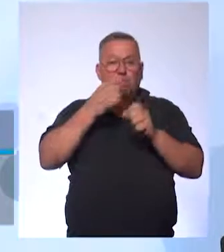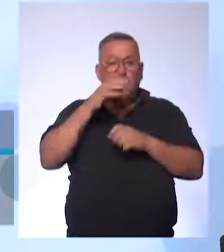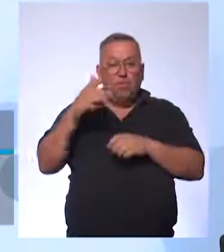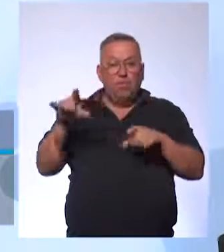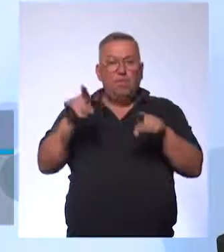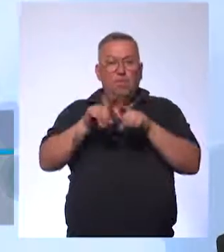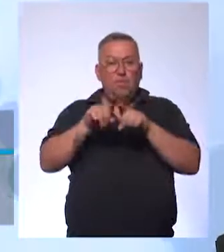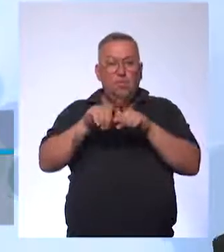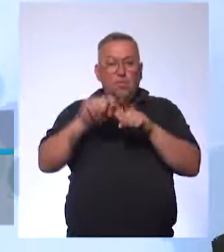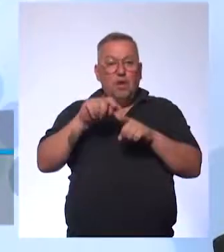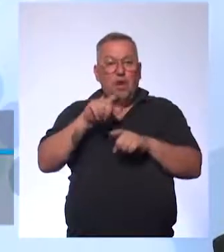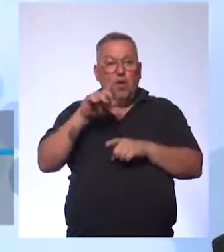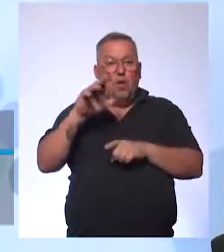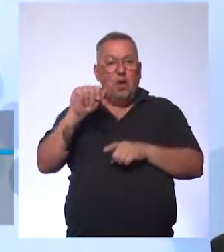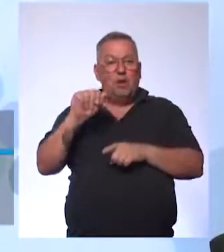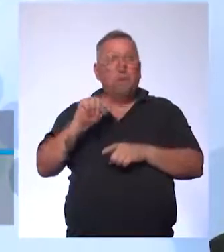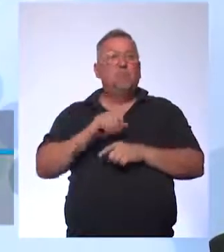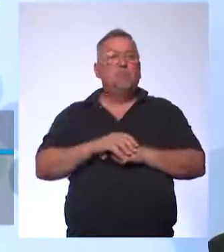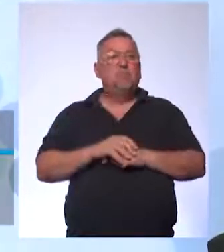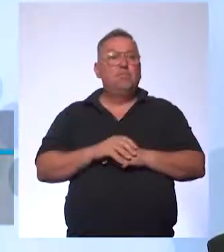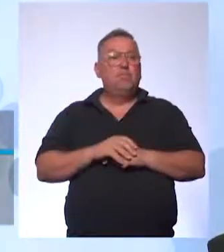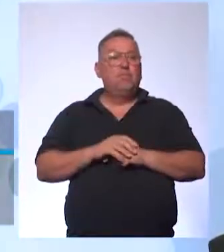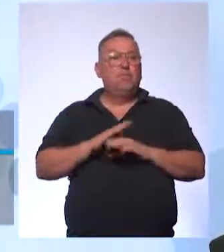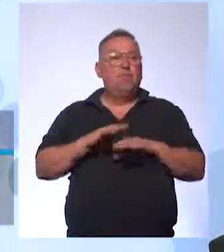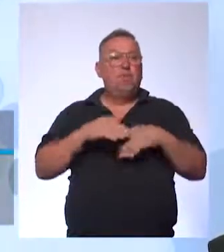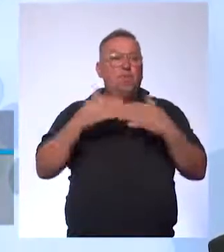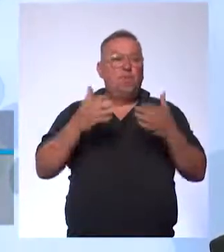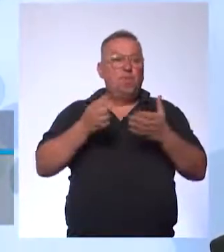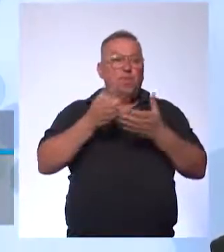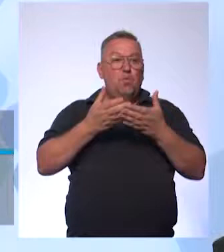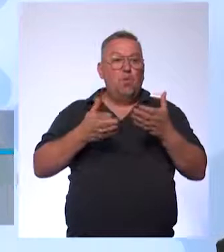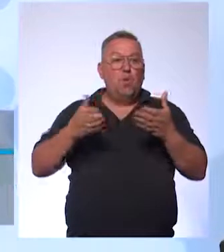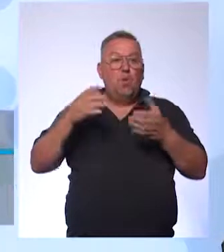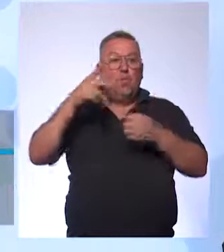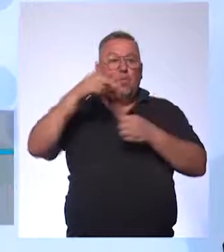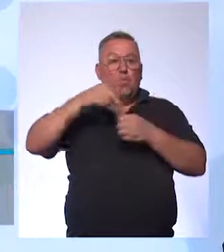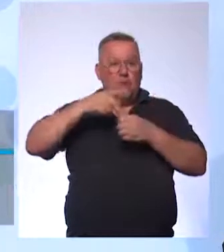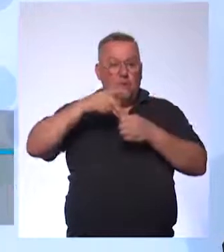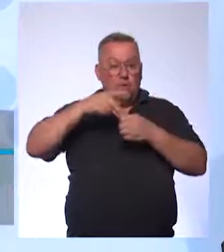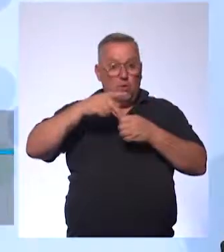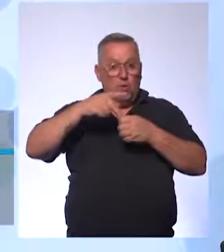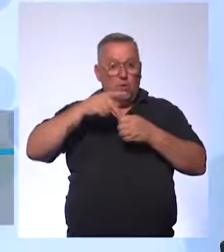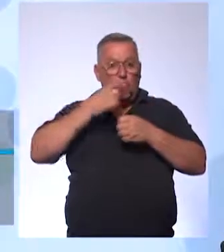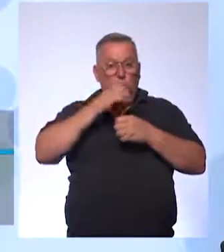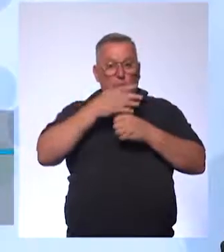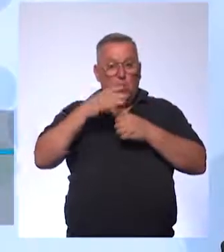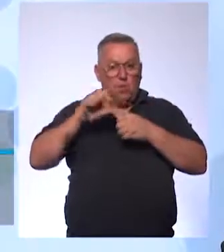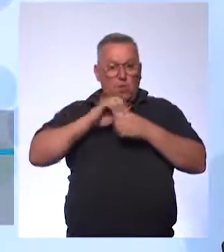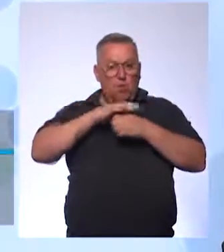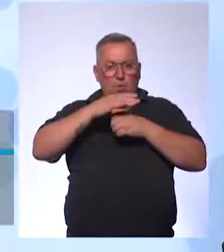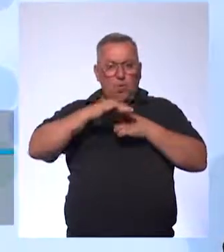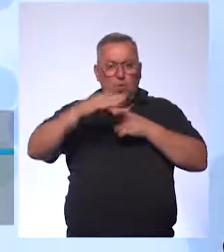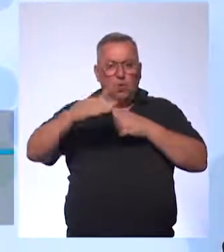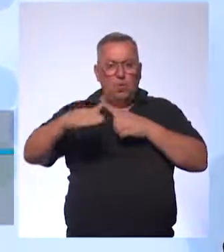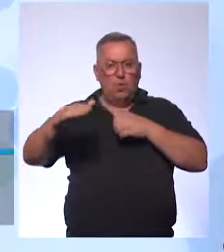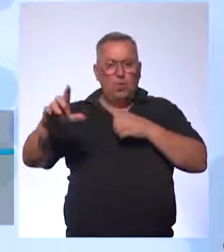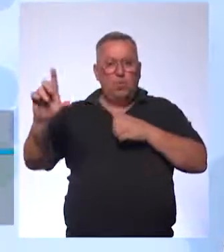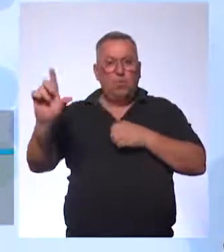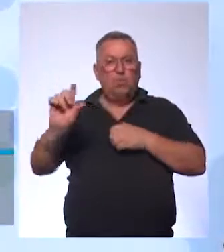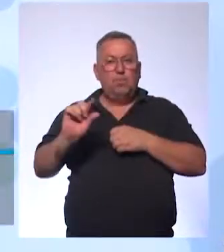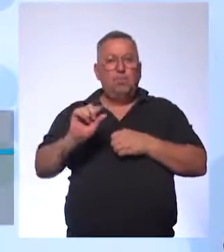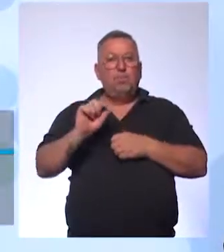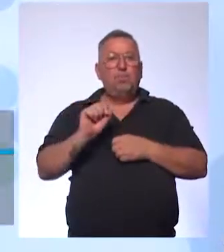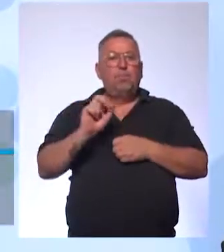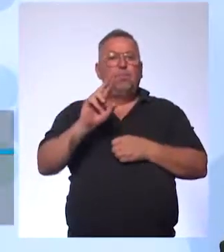por algas microscópicas. Então, quando você derrama petróleo lá no mar, você está diminuindo